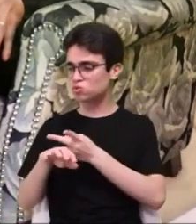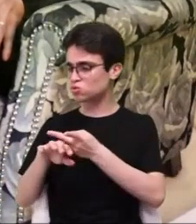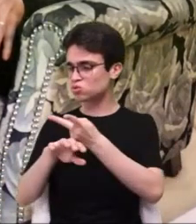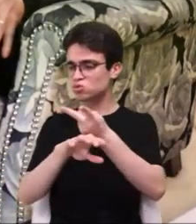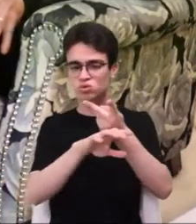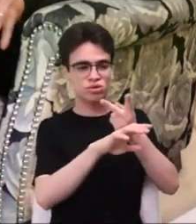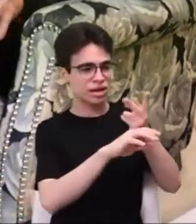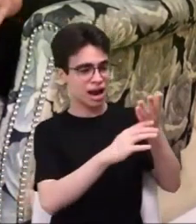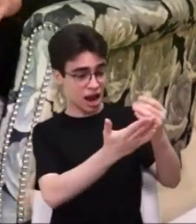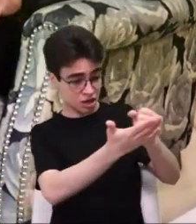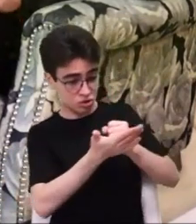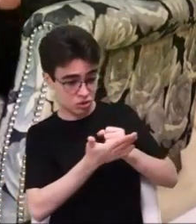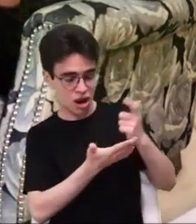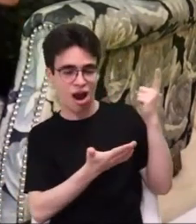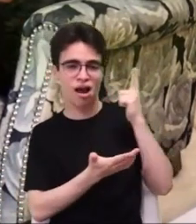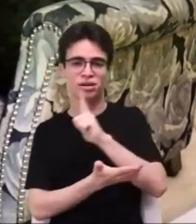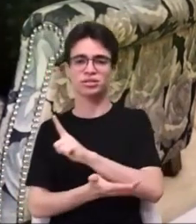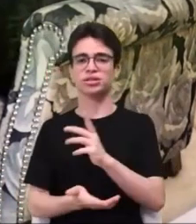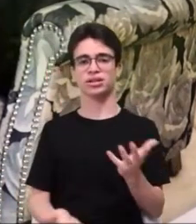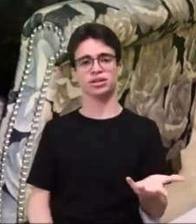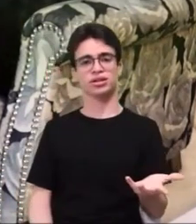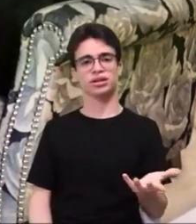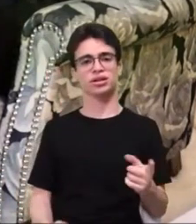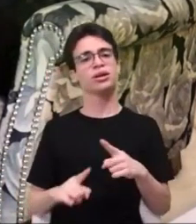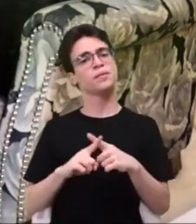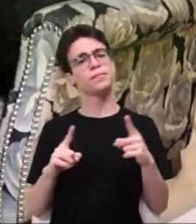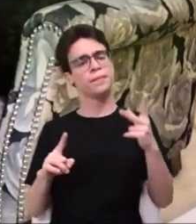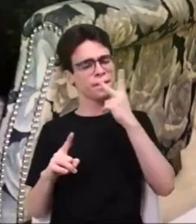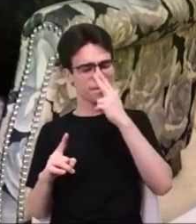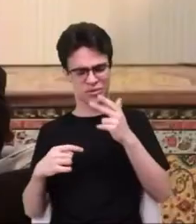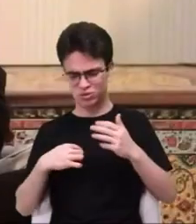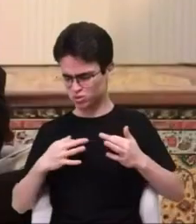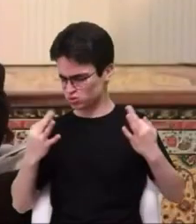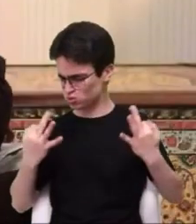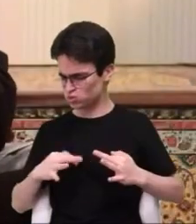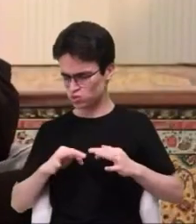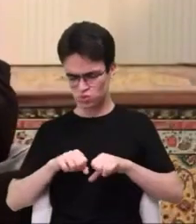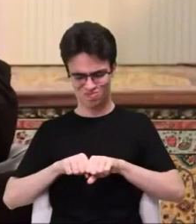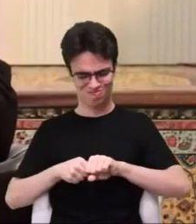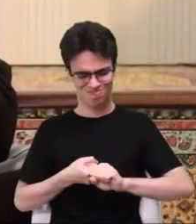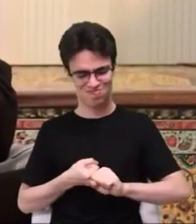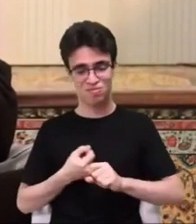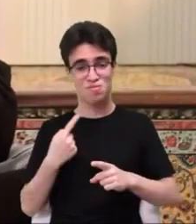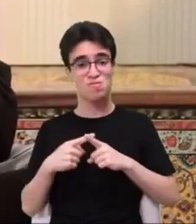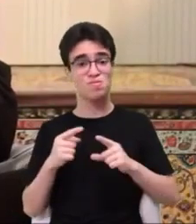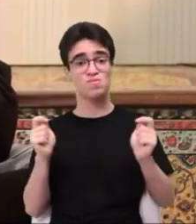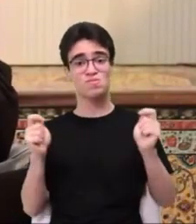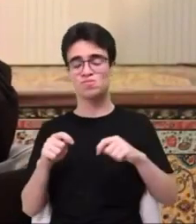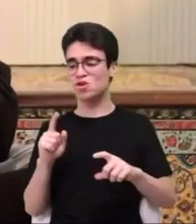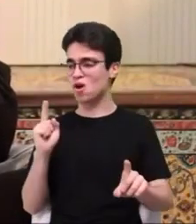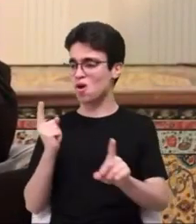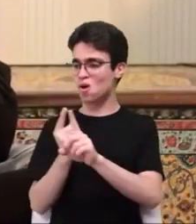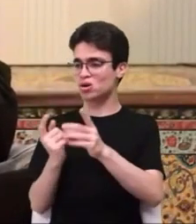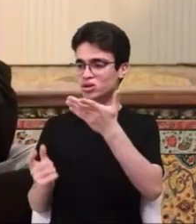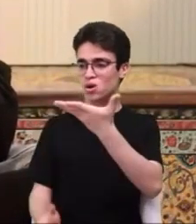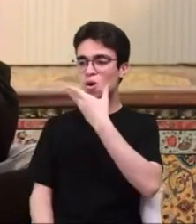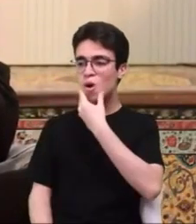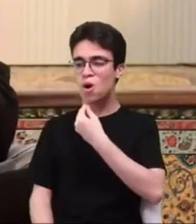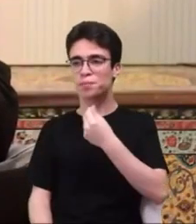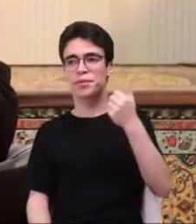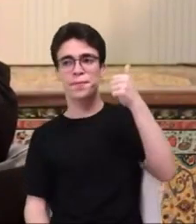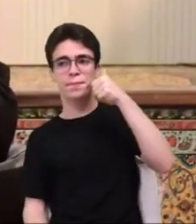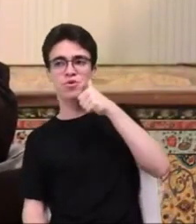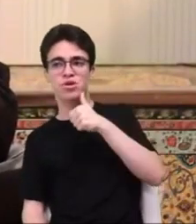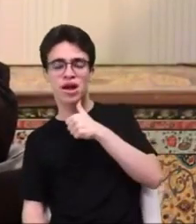encontrei. Mas dói, pastor Pascoal, quando você encontra um homem, uma mulher,